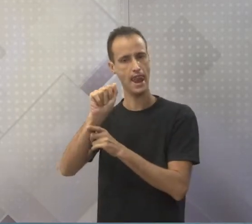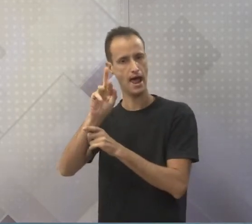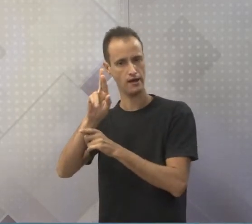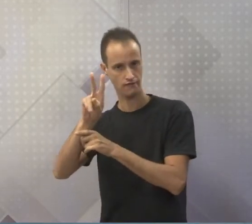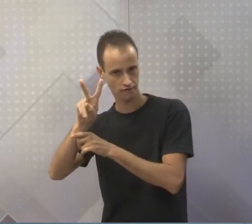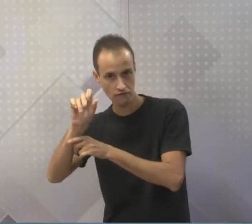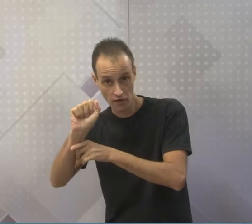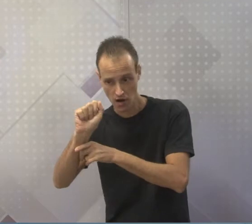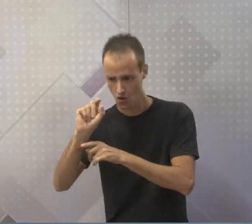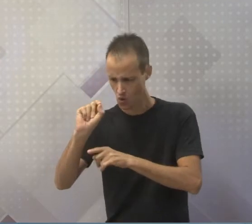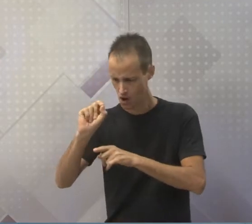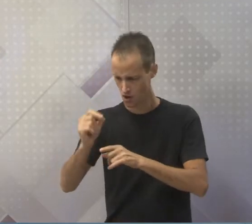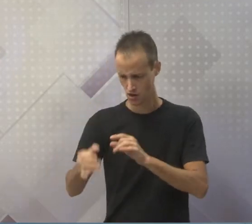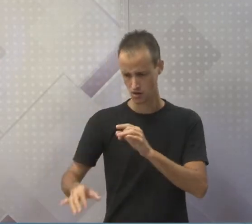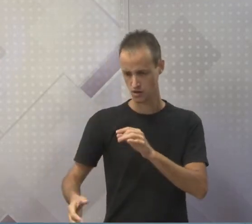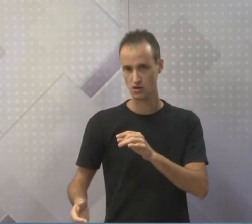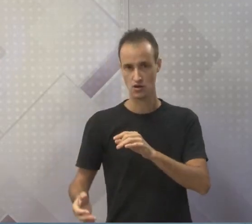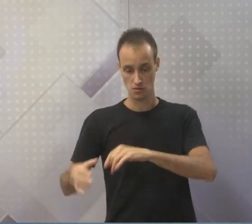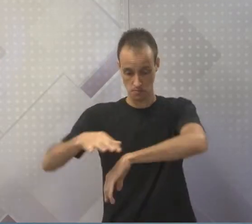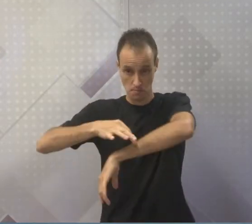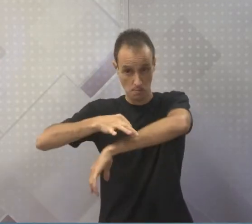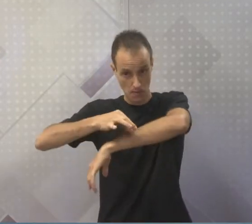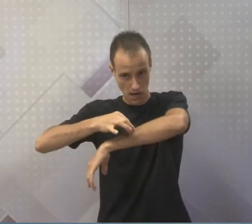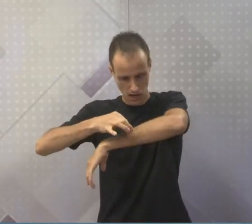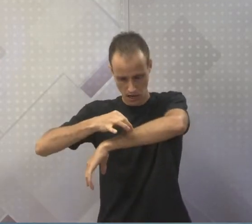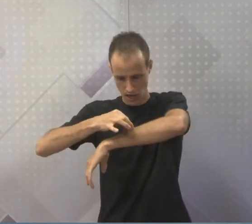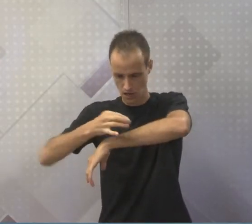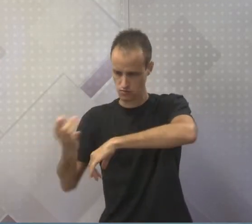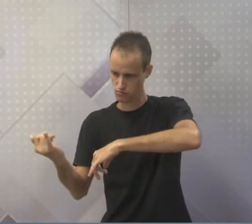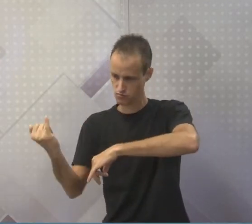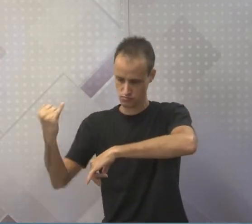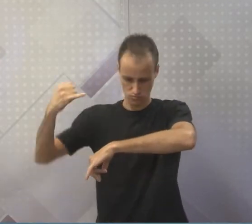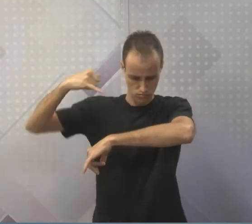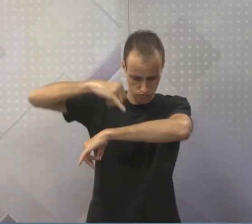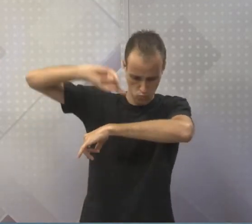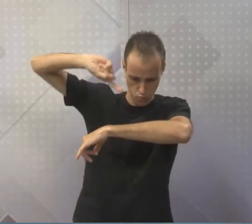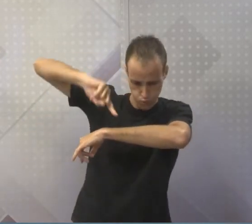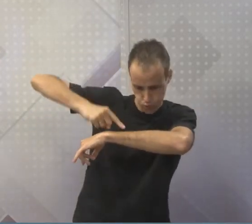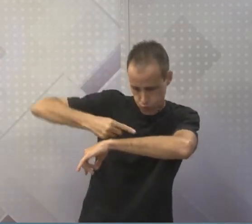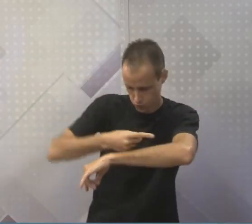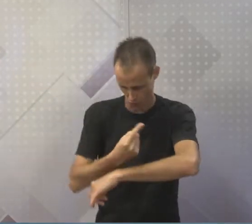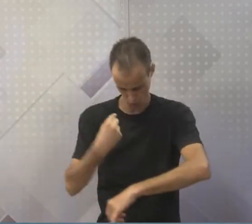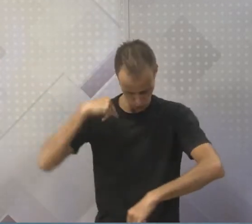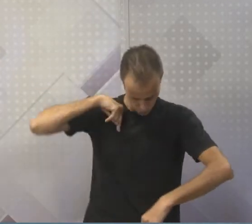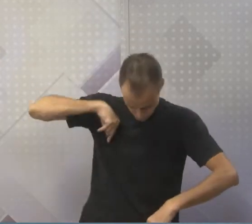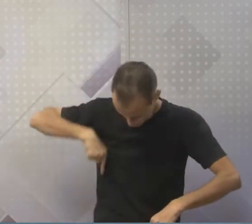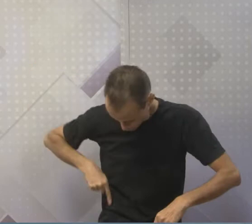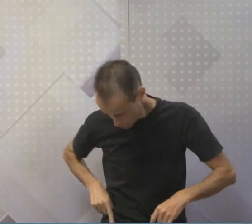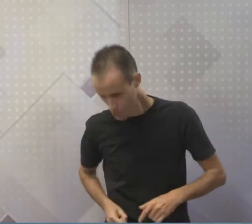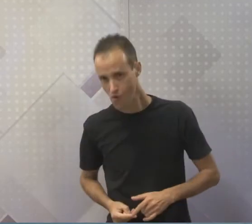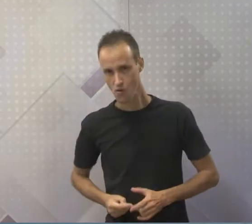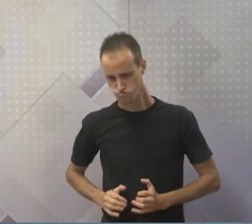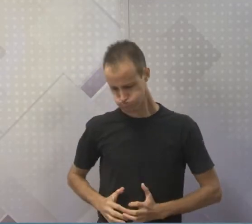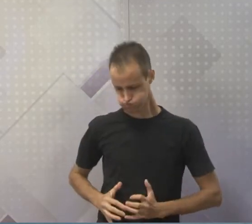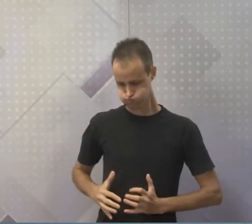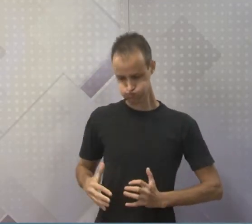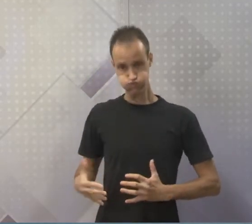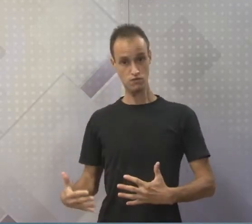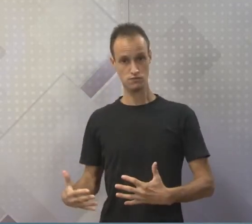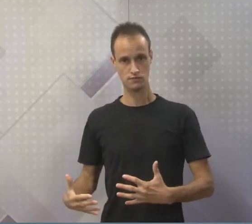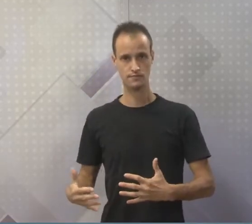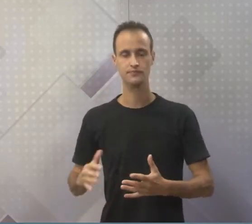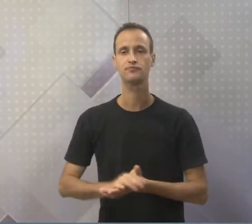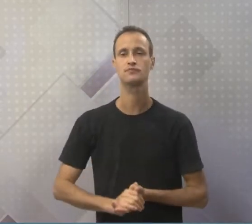desenvolvimento. Essa larva entra através da pele, lembra disso? E que para todas essas doenças que a gente estudou na semana